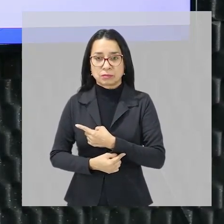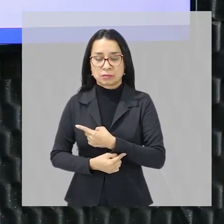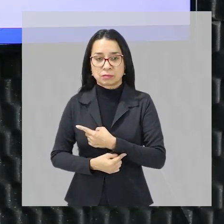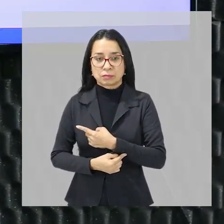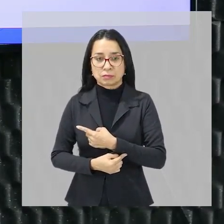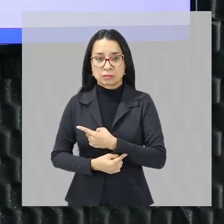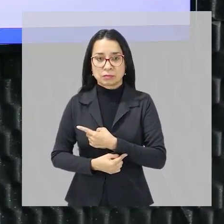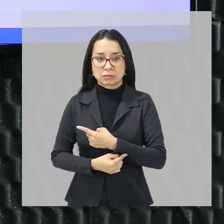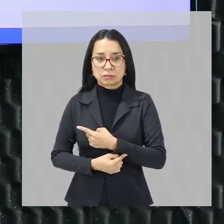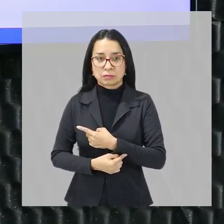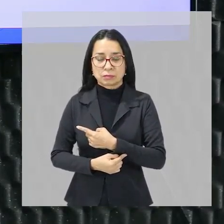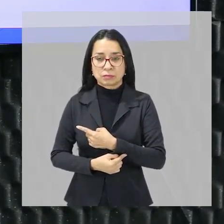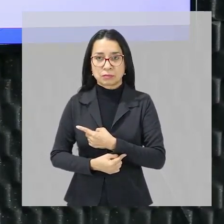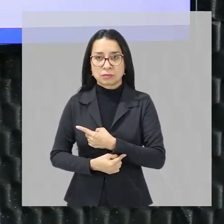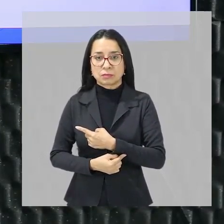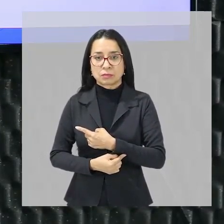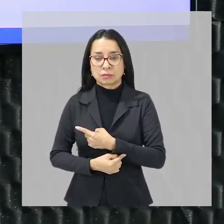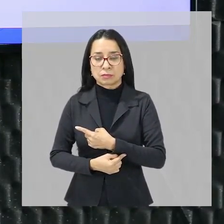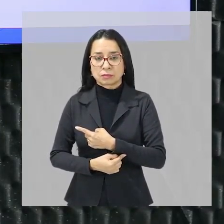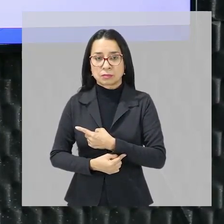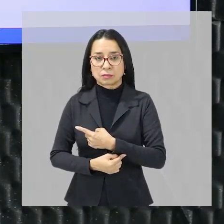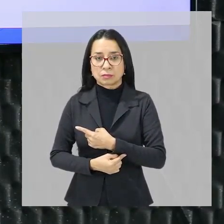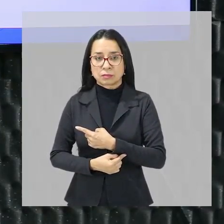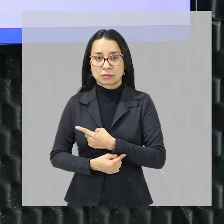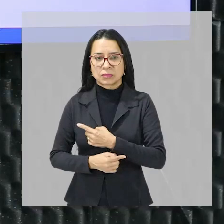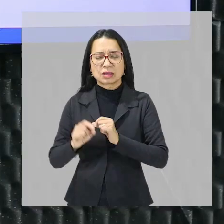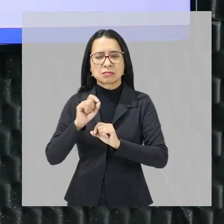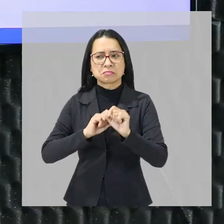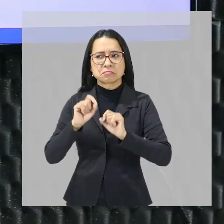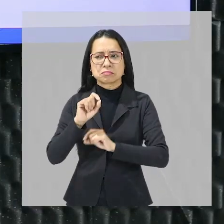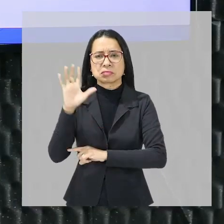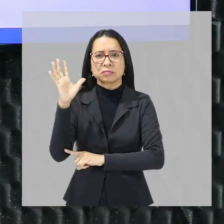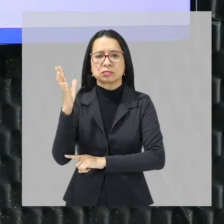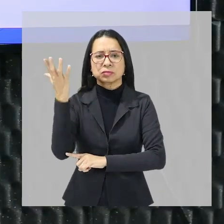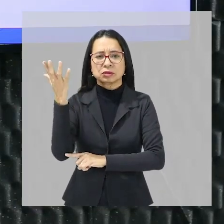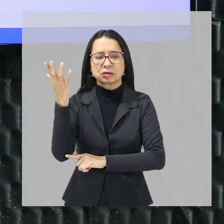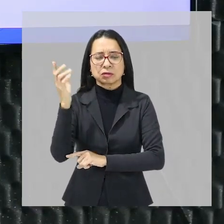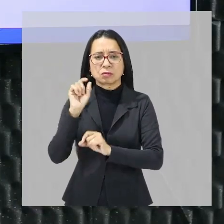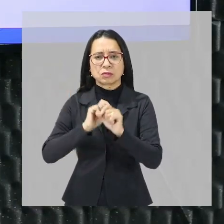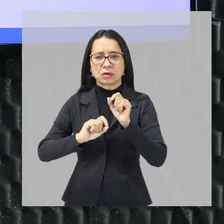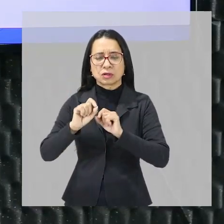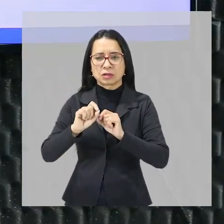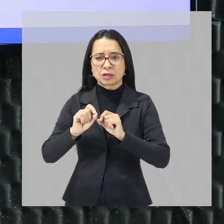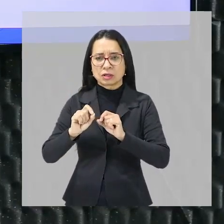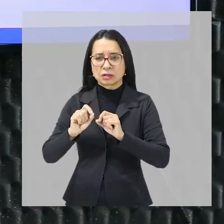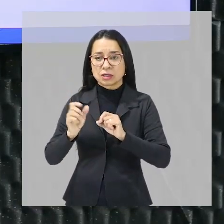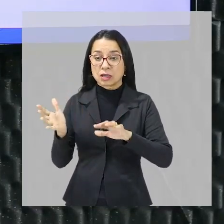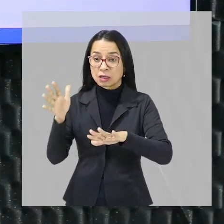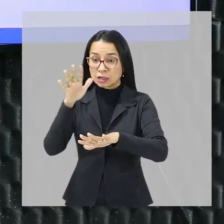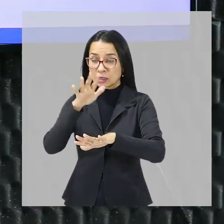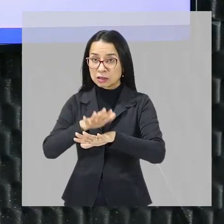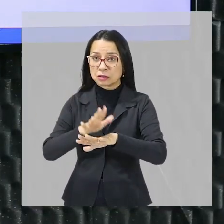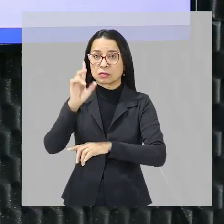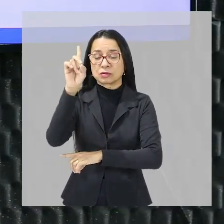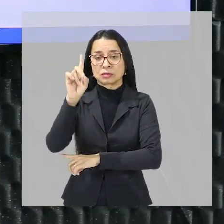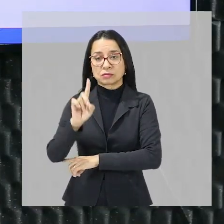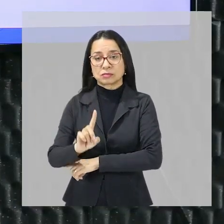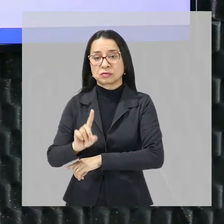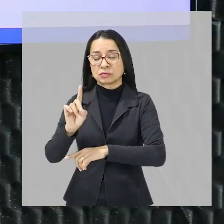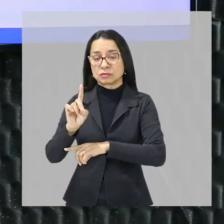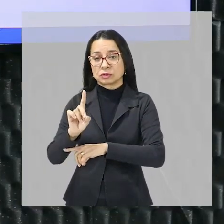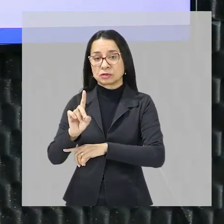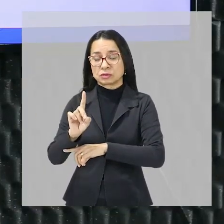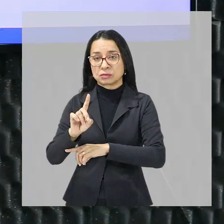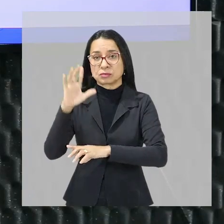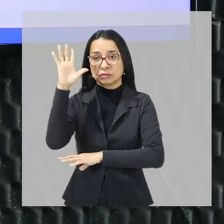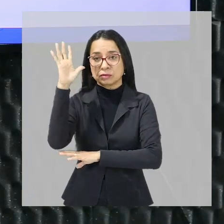pergunta. A ação do governo equatoriano, que ação foi essa? De incluir os direitos da natureza na sua